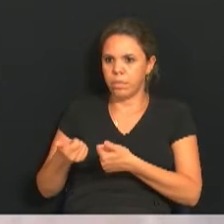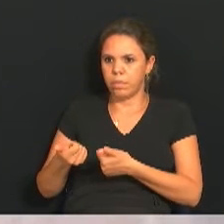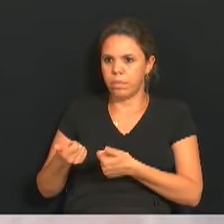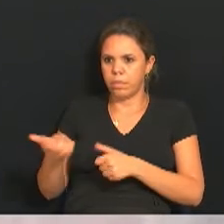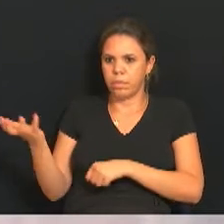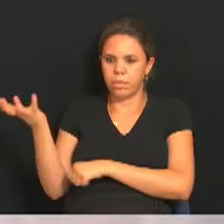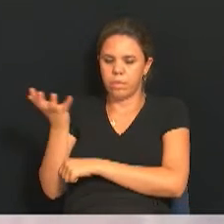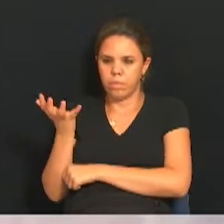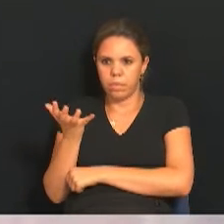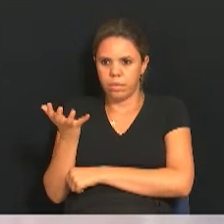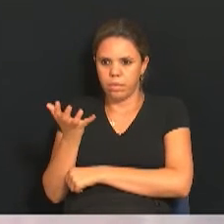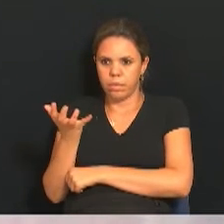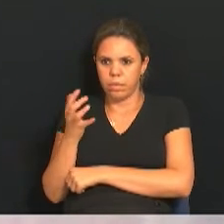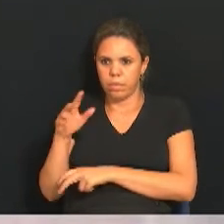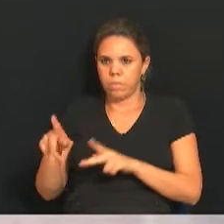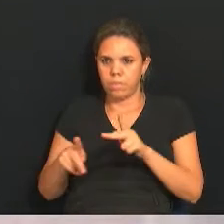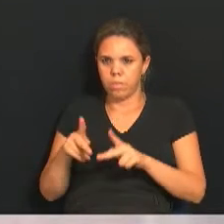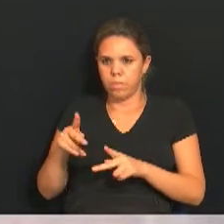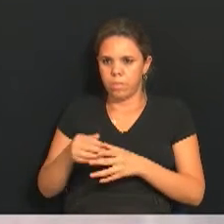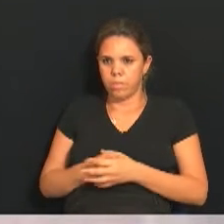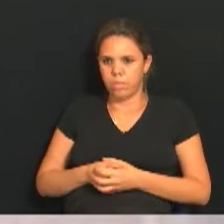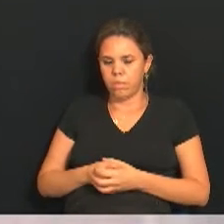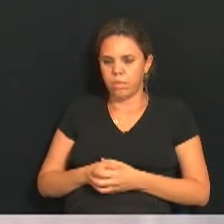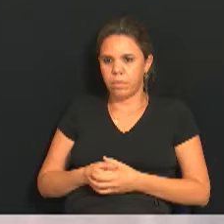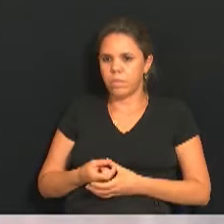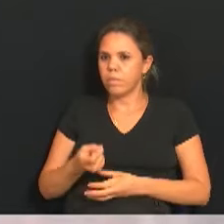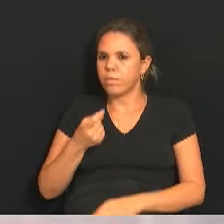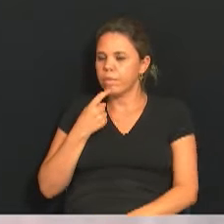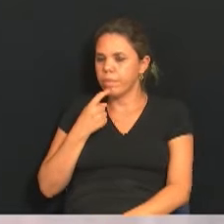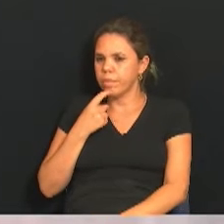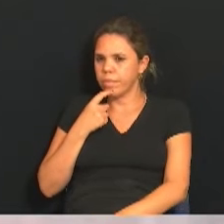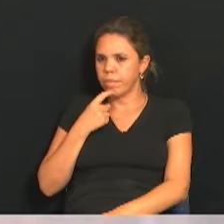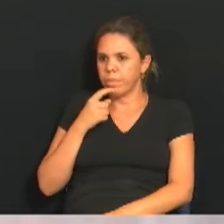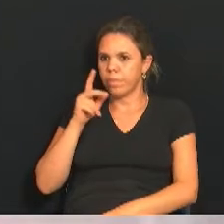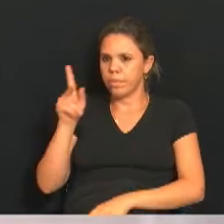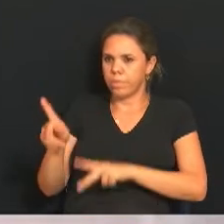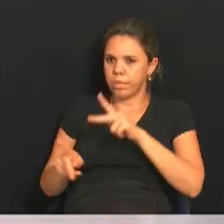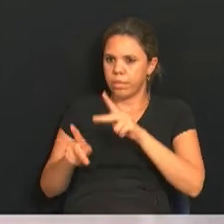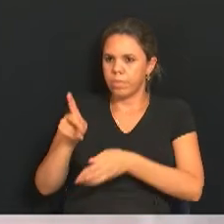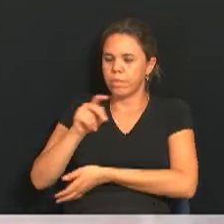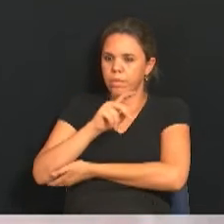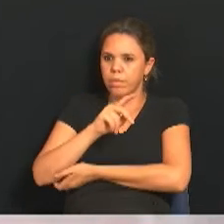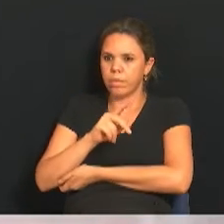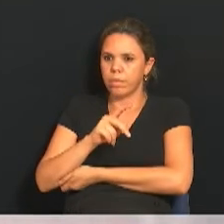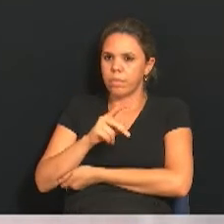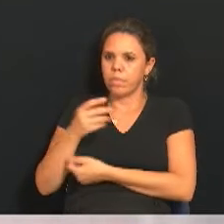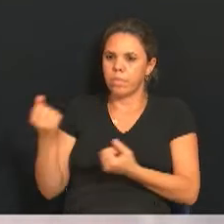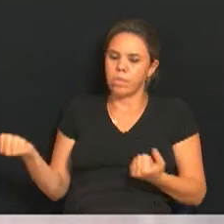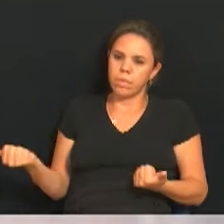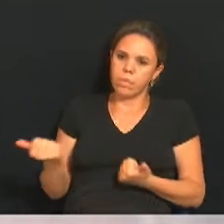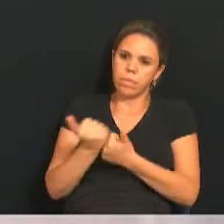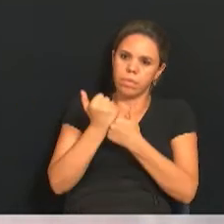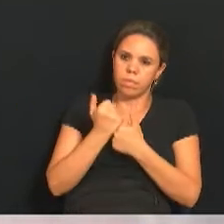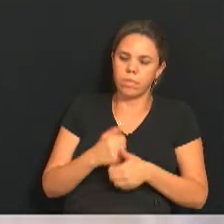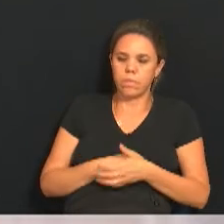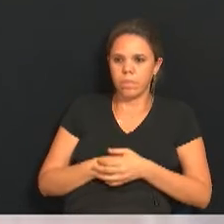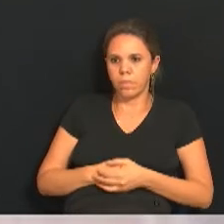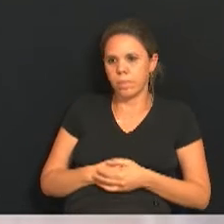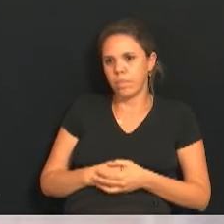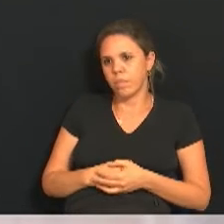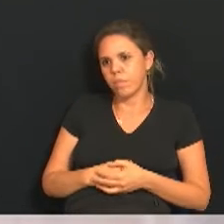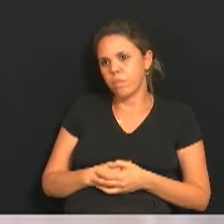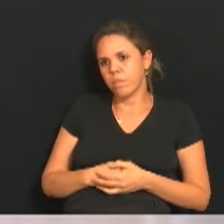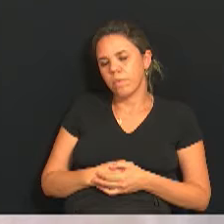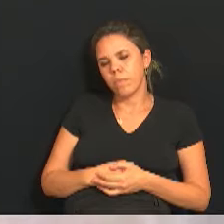rua perante a população de Campinas, que é uma população muito acolhedora e